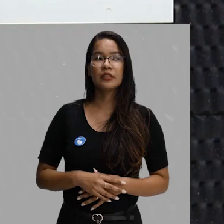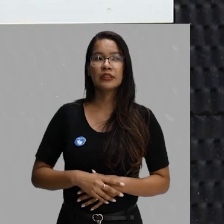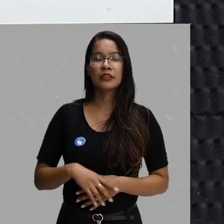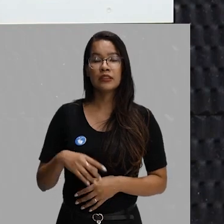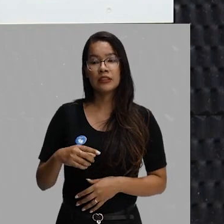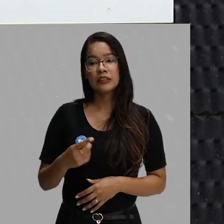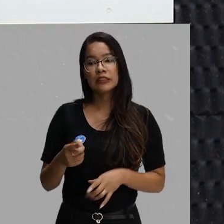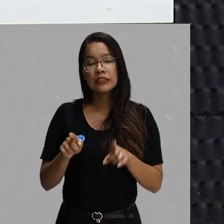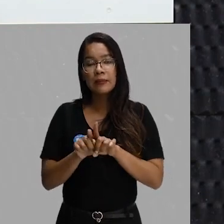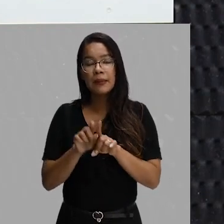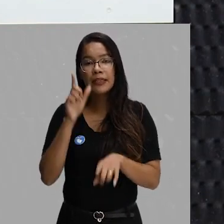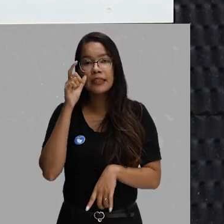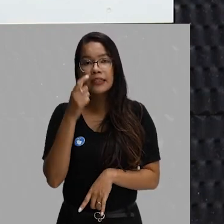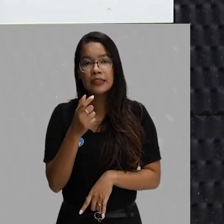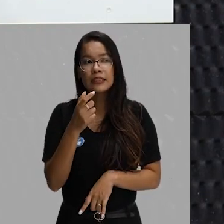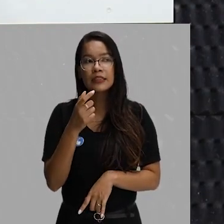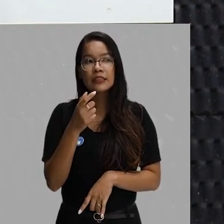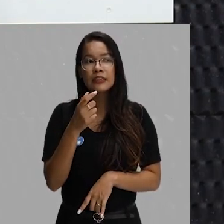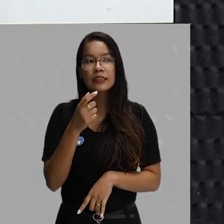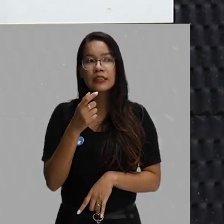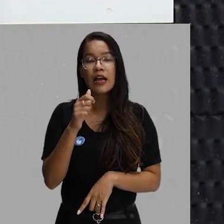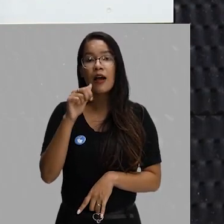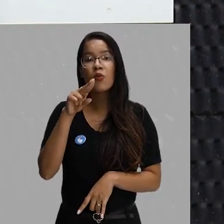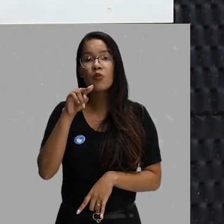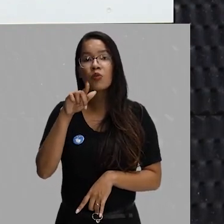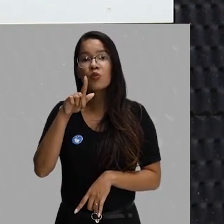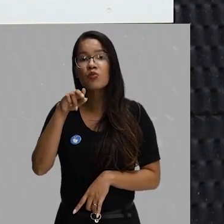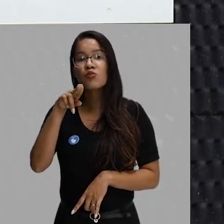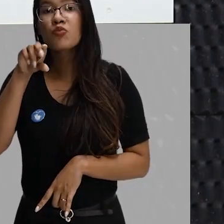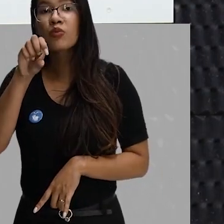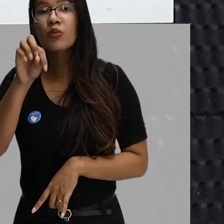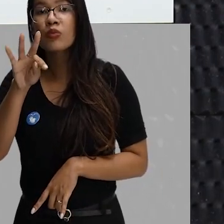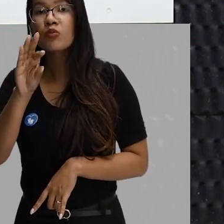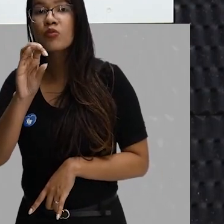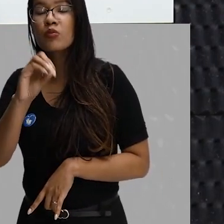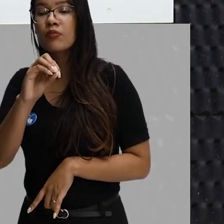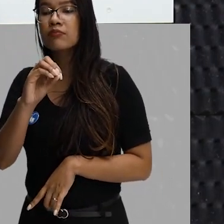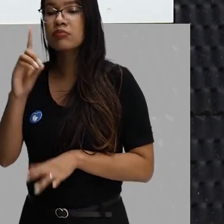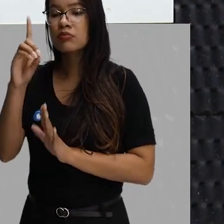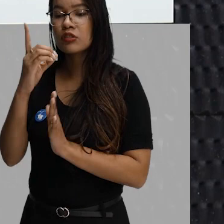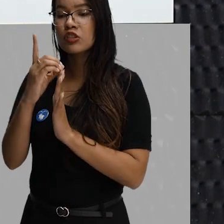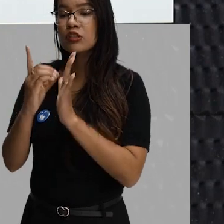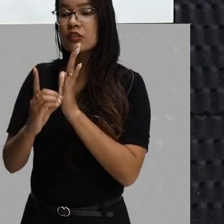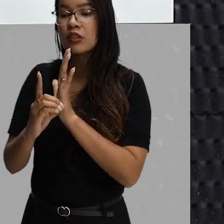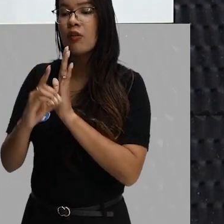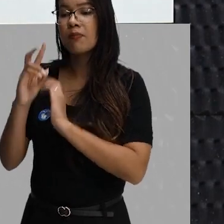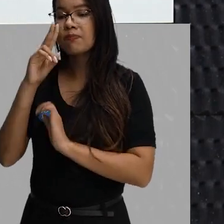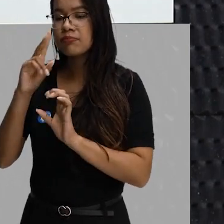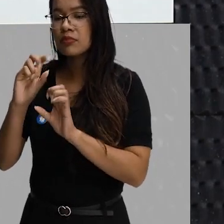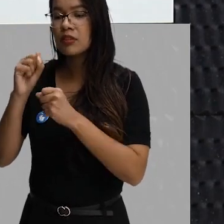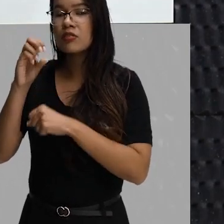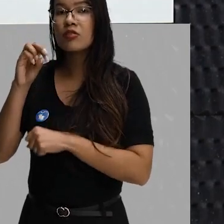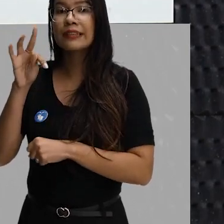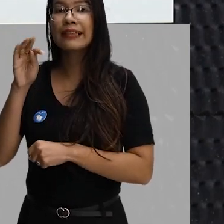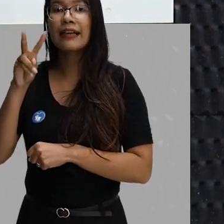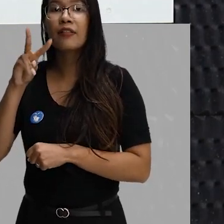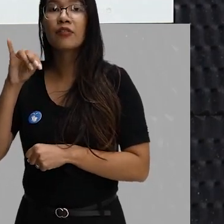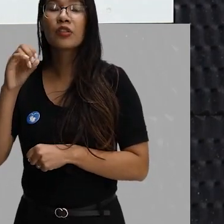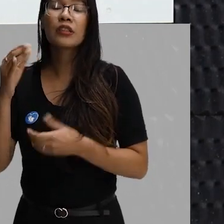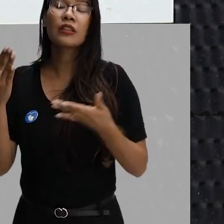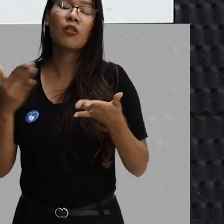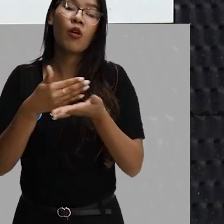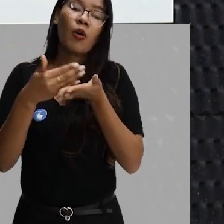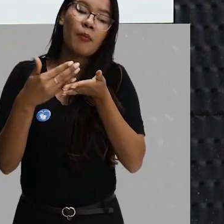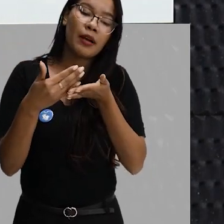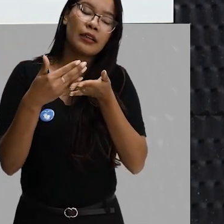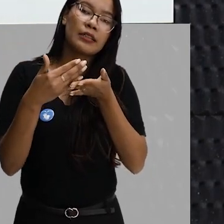Outra coisa interessante, outro título importante, Augusto, divinizando o poder de Otávio, e dessa forma nós teremos o nascimento do Império